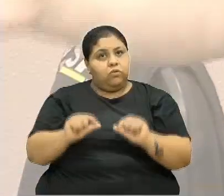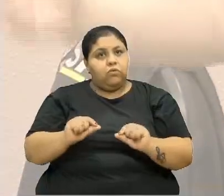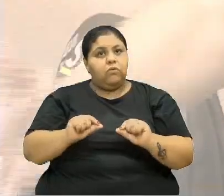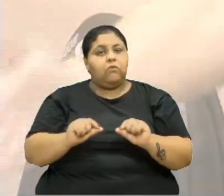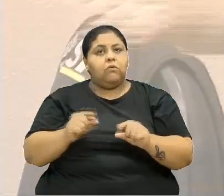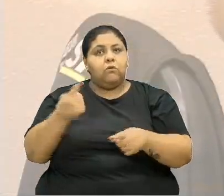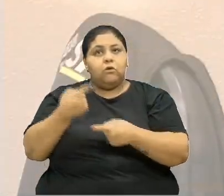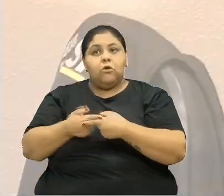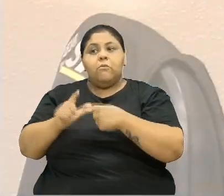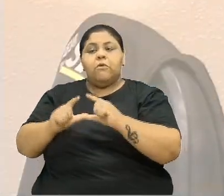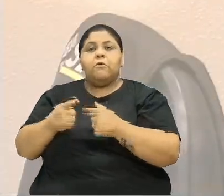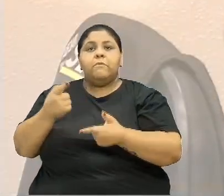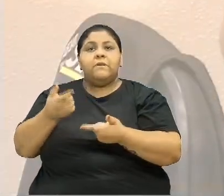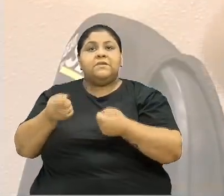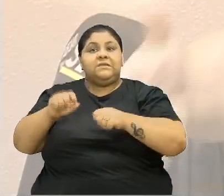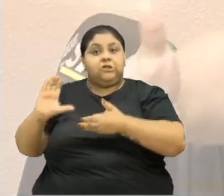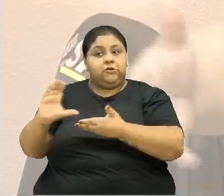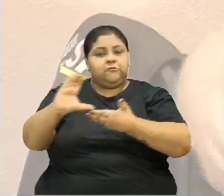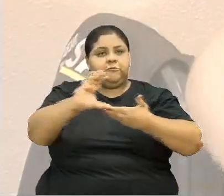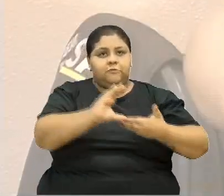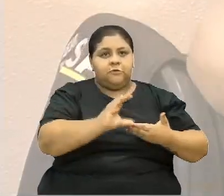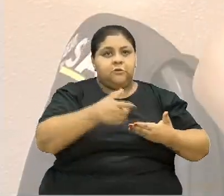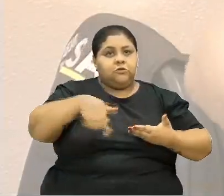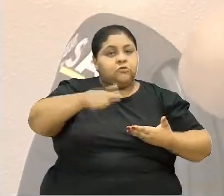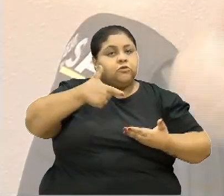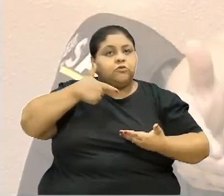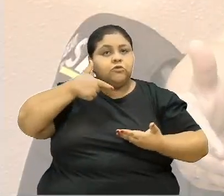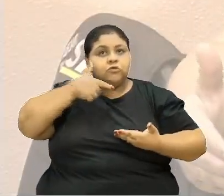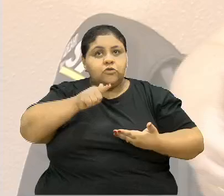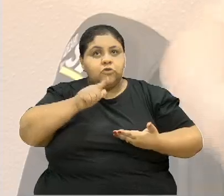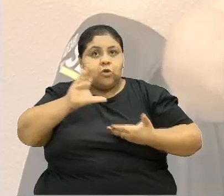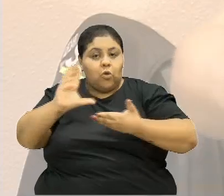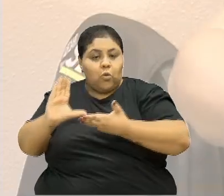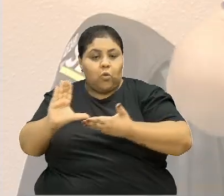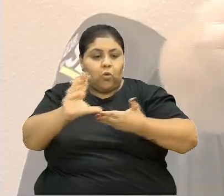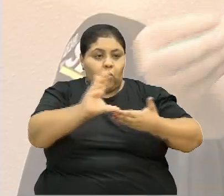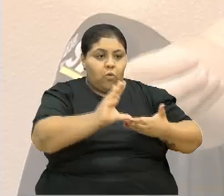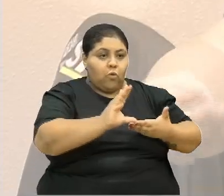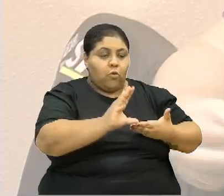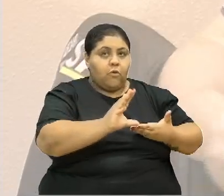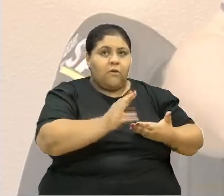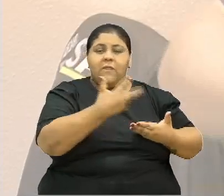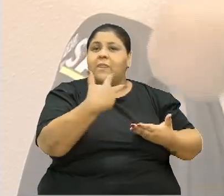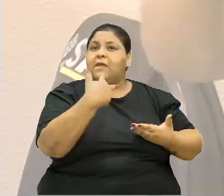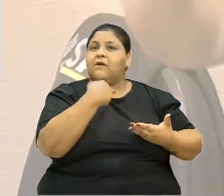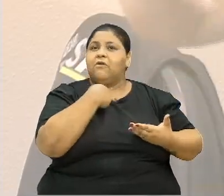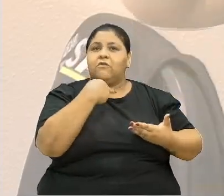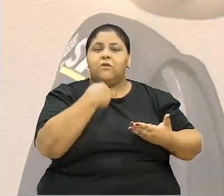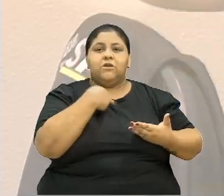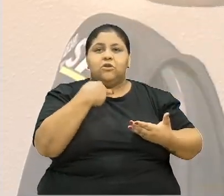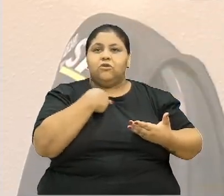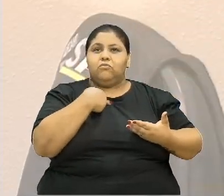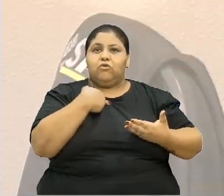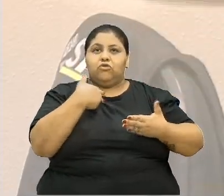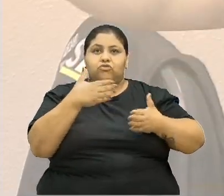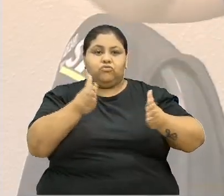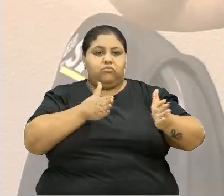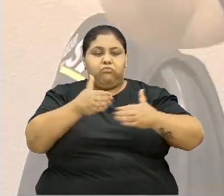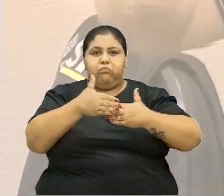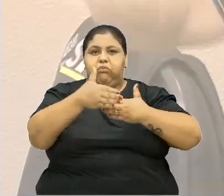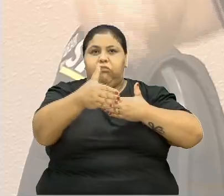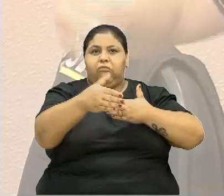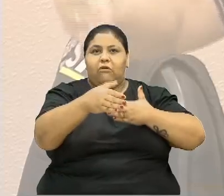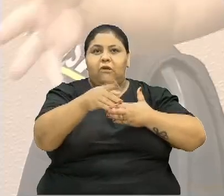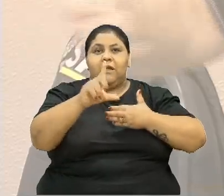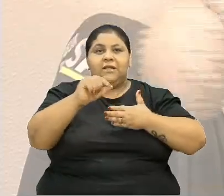reduzir, a gente precisa de investimentos. Se nós conseguirmos investir, mas não pode ser a longo prazo, aqui 10, 15, 20 anos, eu